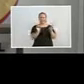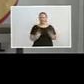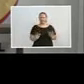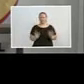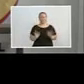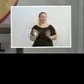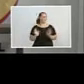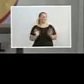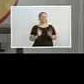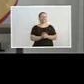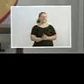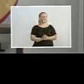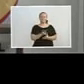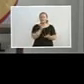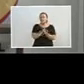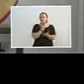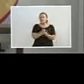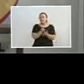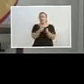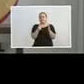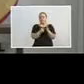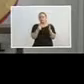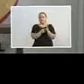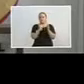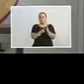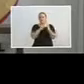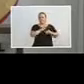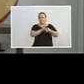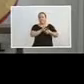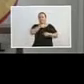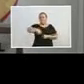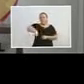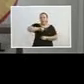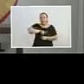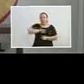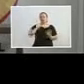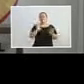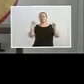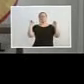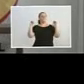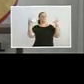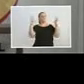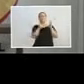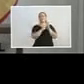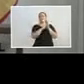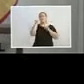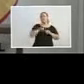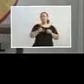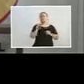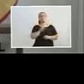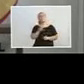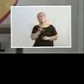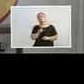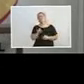denúncia, cada denúncia trazida nessa tribuna, não é motivo de comemoração nessa cidade.